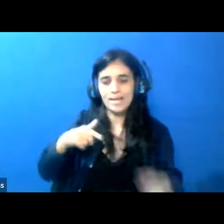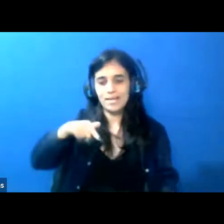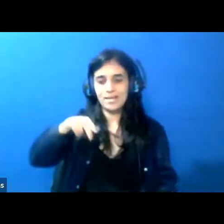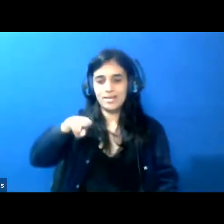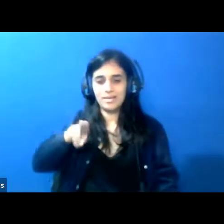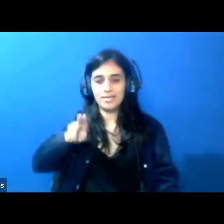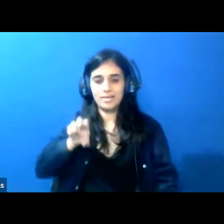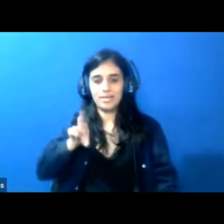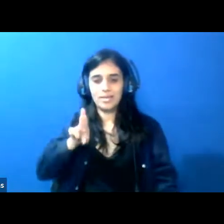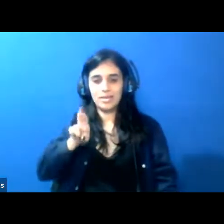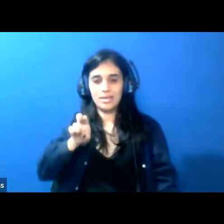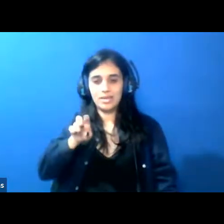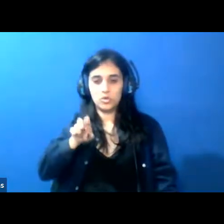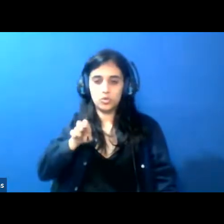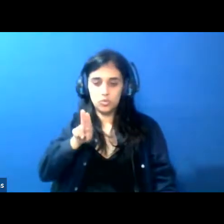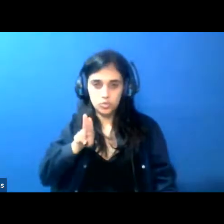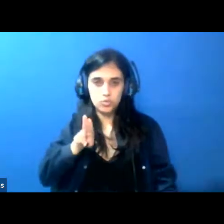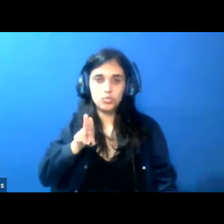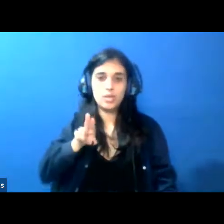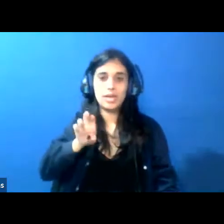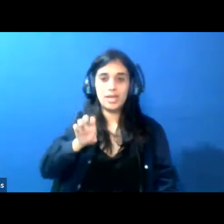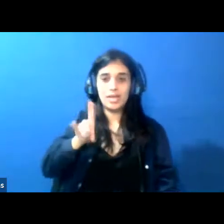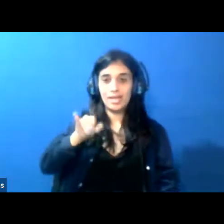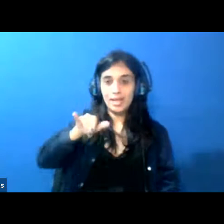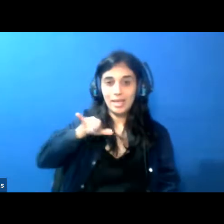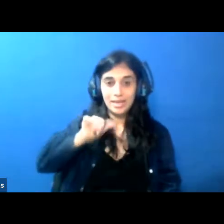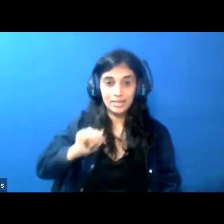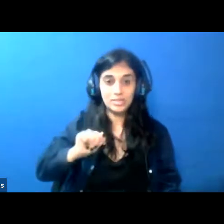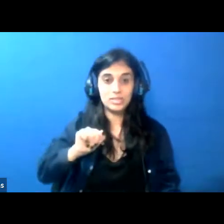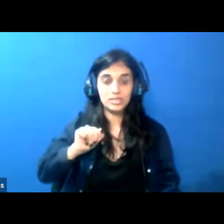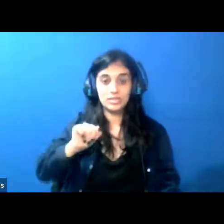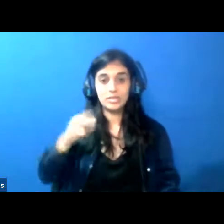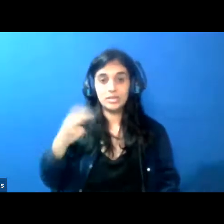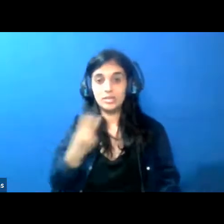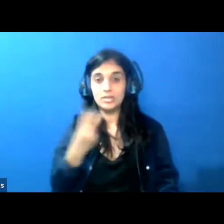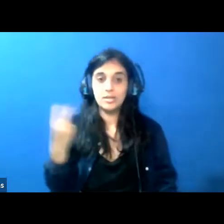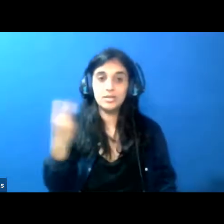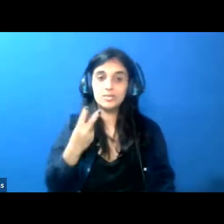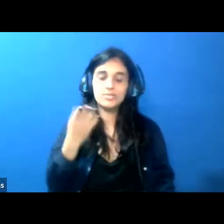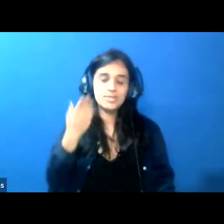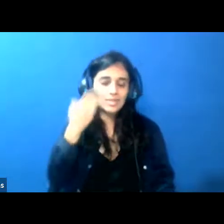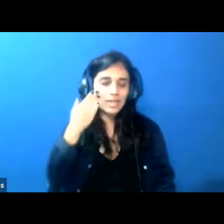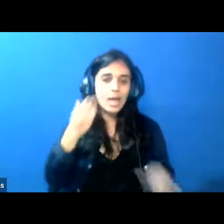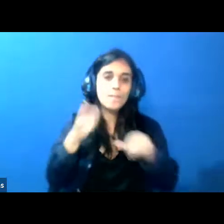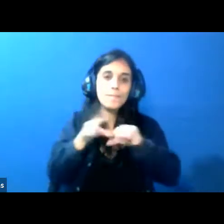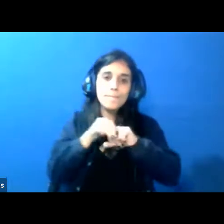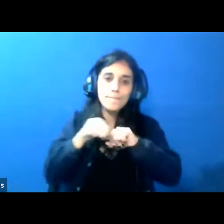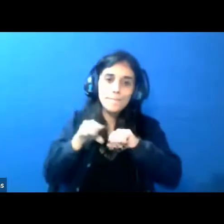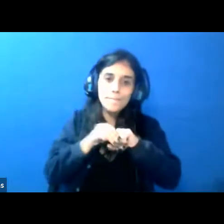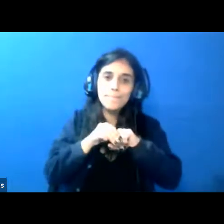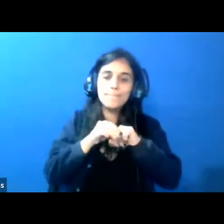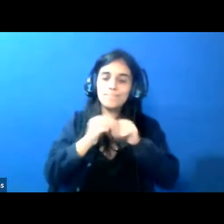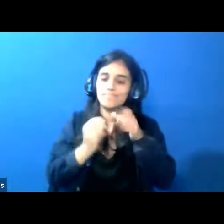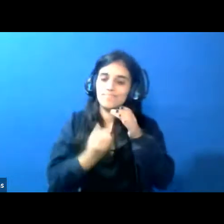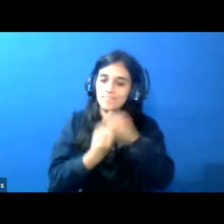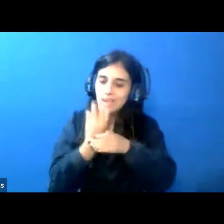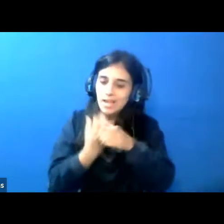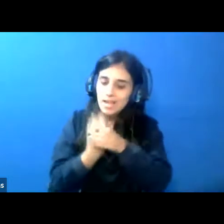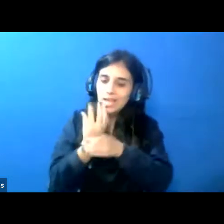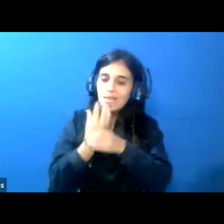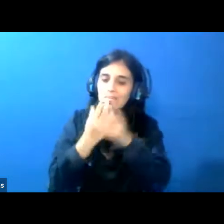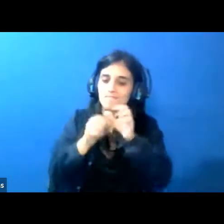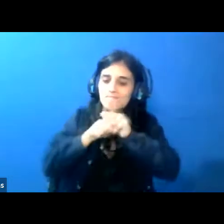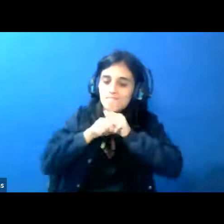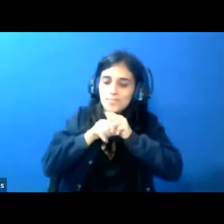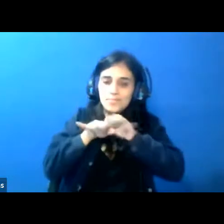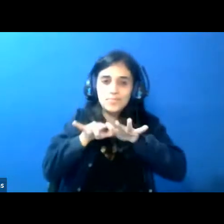e a Edna, são, acima de tudo, conhecimento produzido na forma